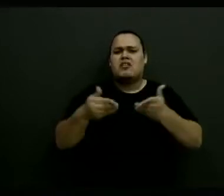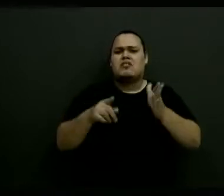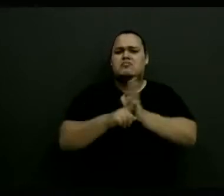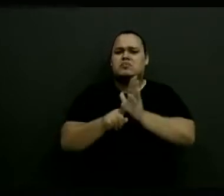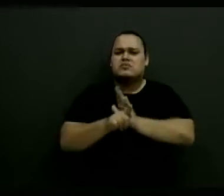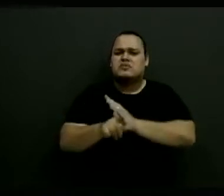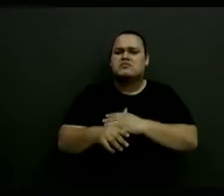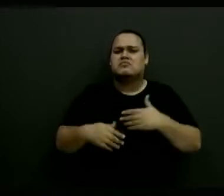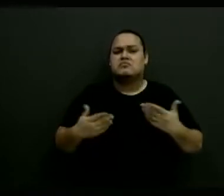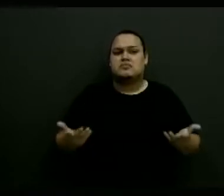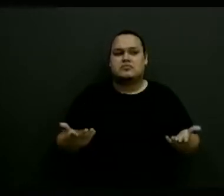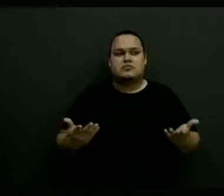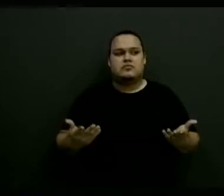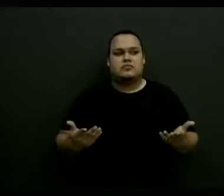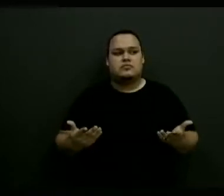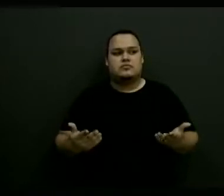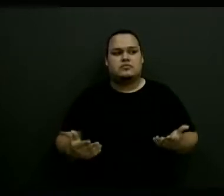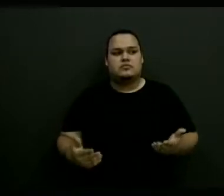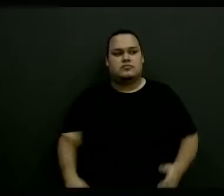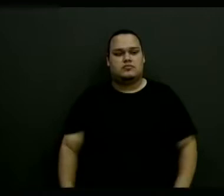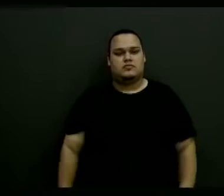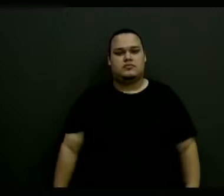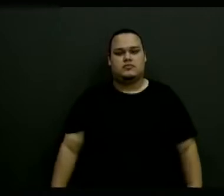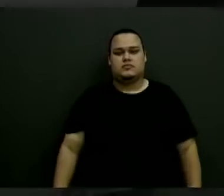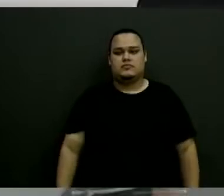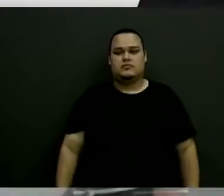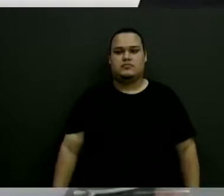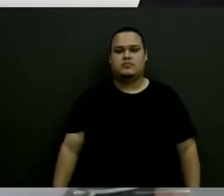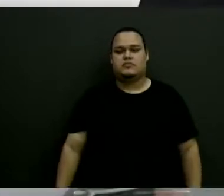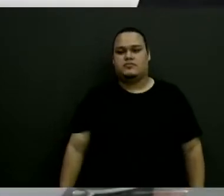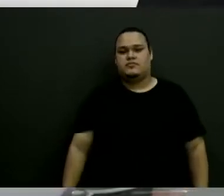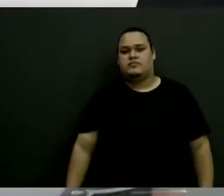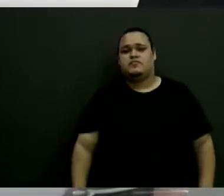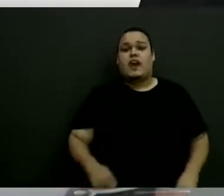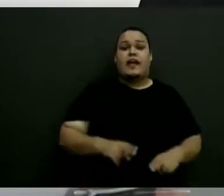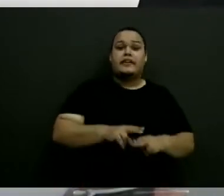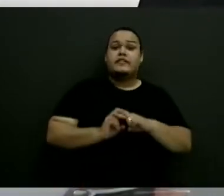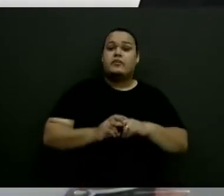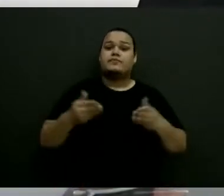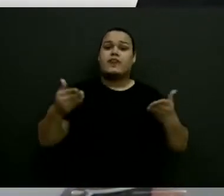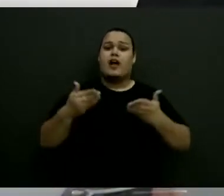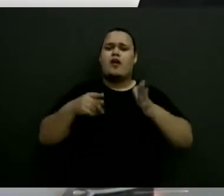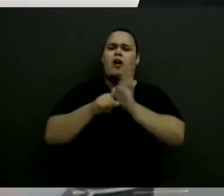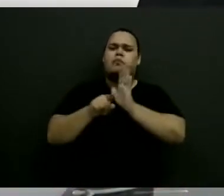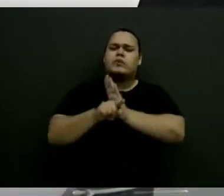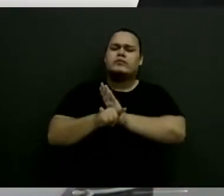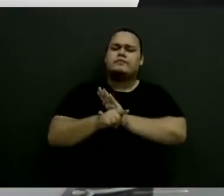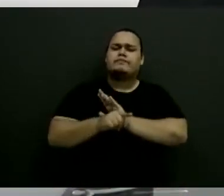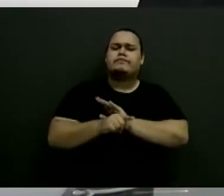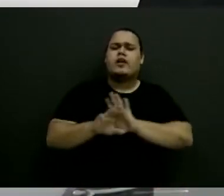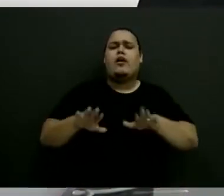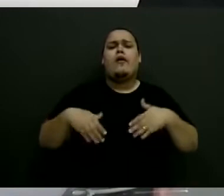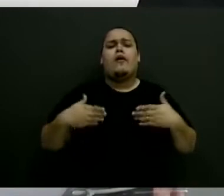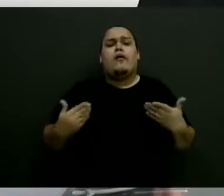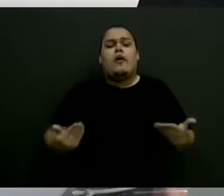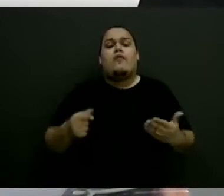pastor. Vou tentar traduzir, tá? Pastor, ele está a perguntar quais as ferramentas